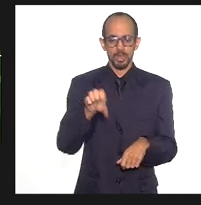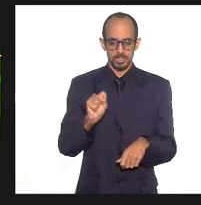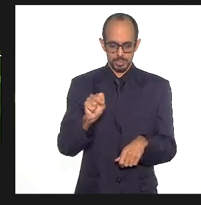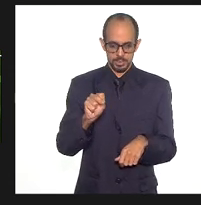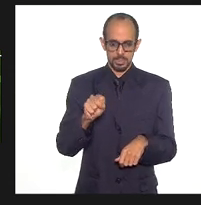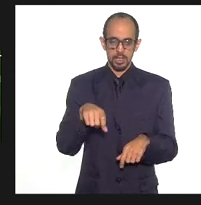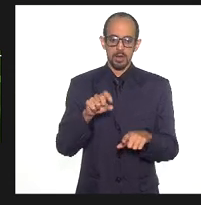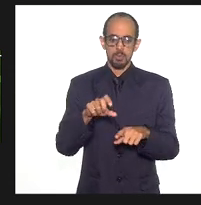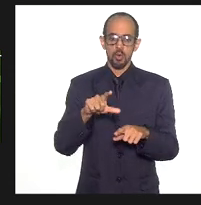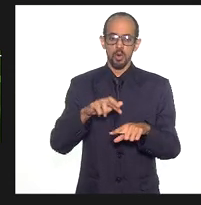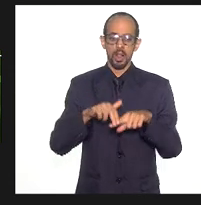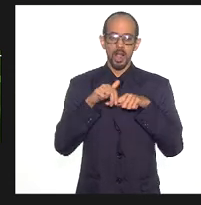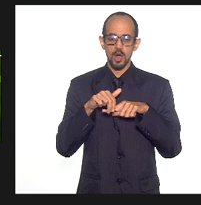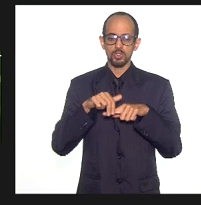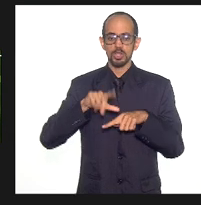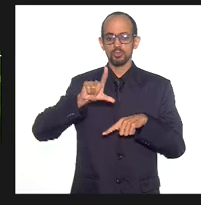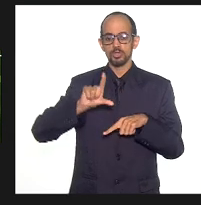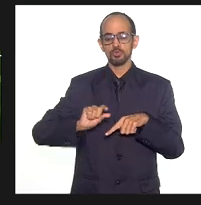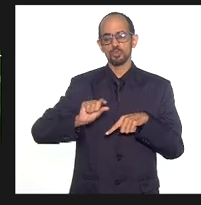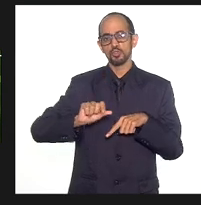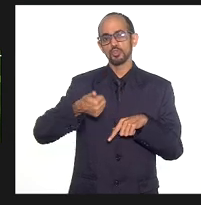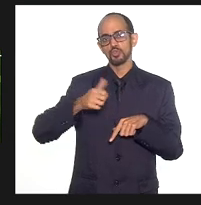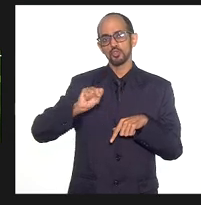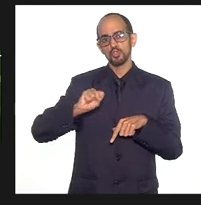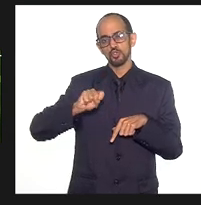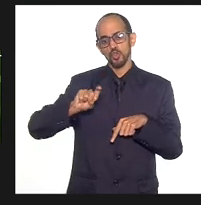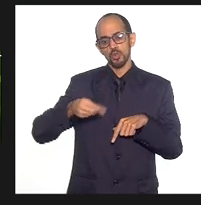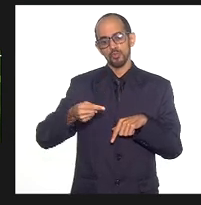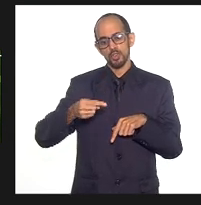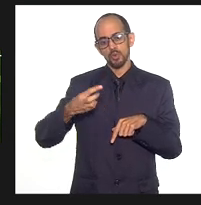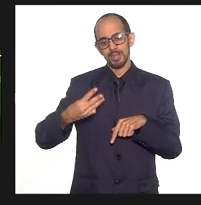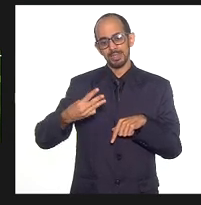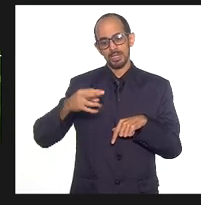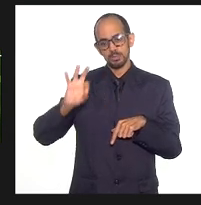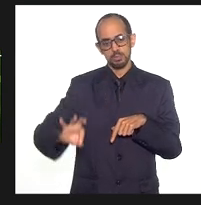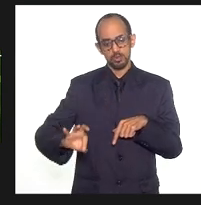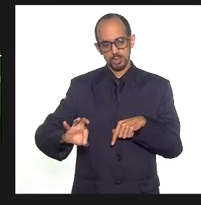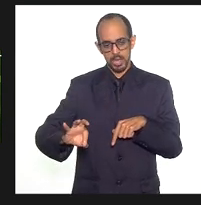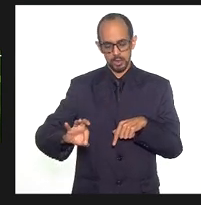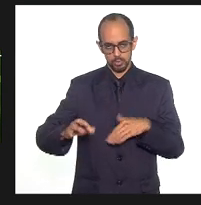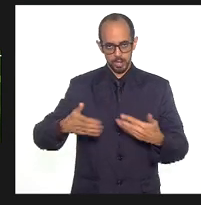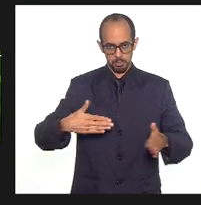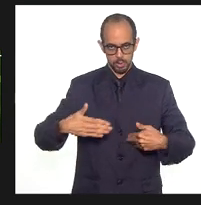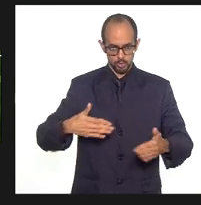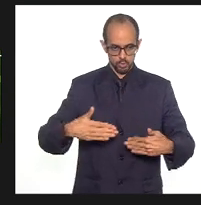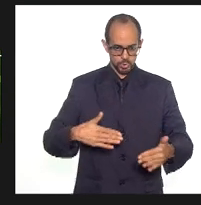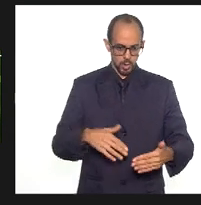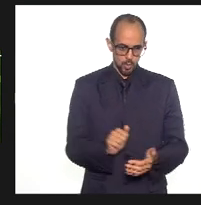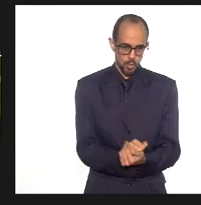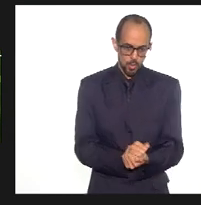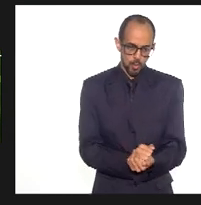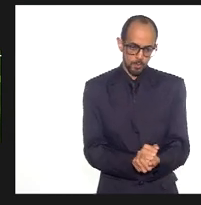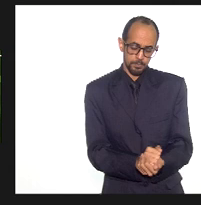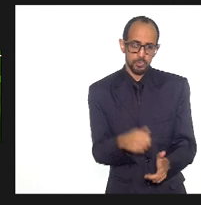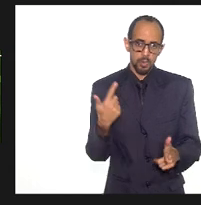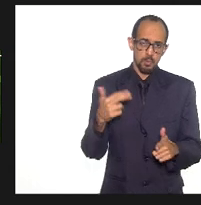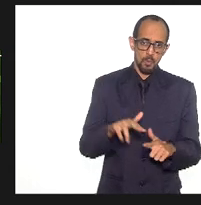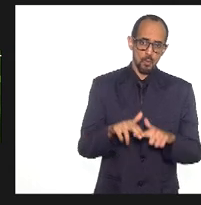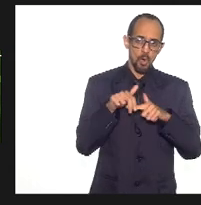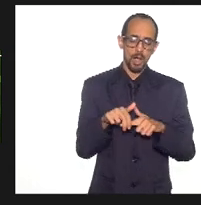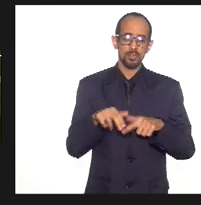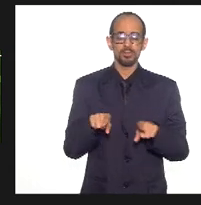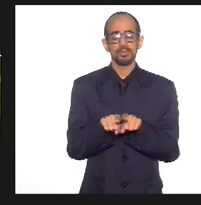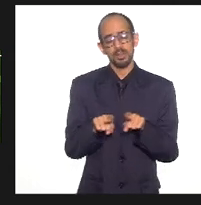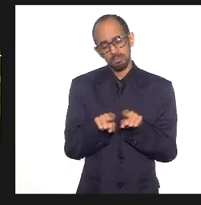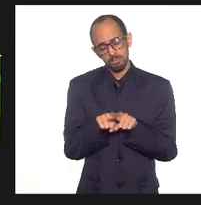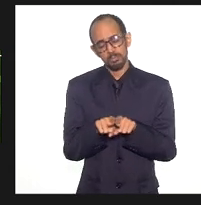18% aproximadamente, na medida em que no quarto tri estiveram concentradas as deduções,